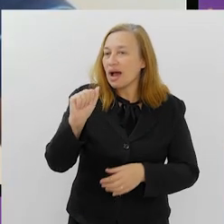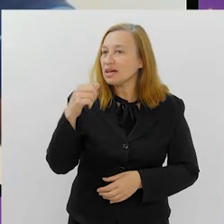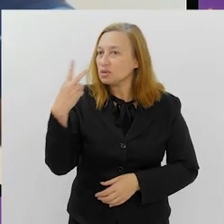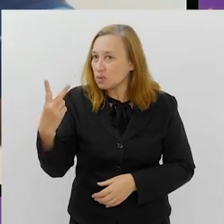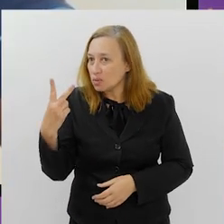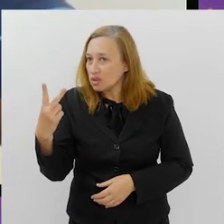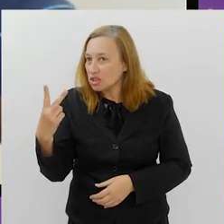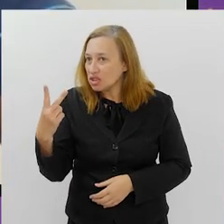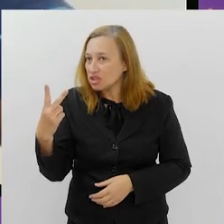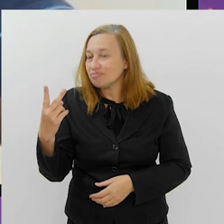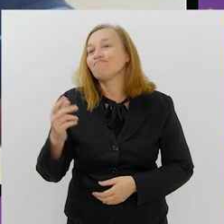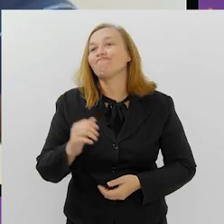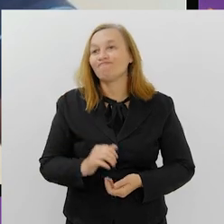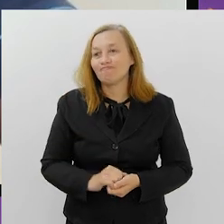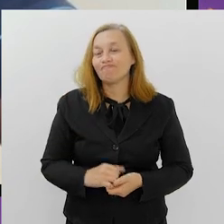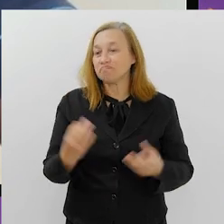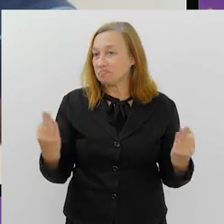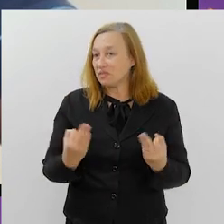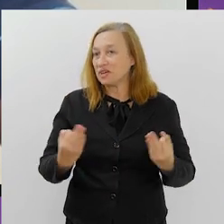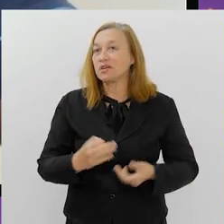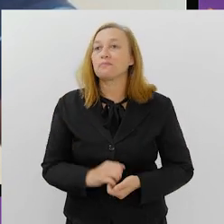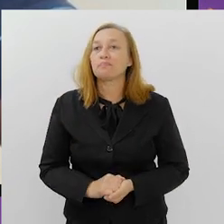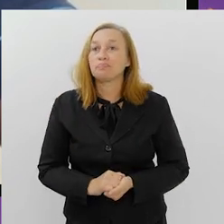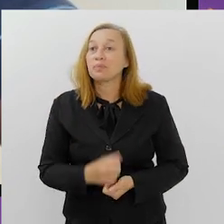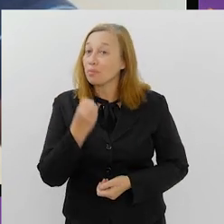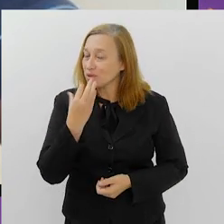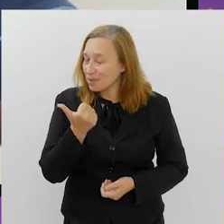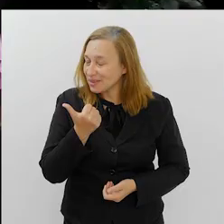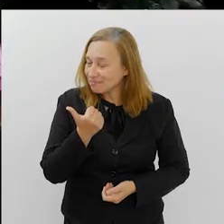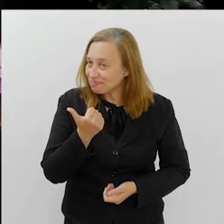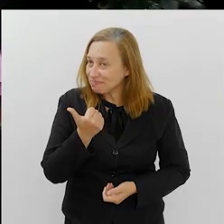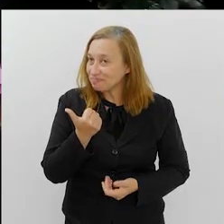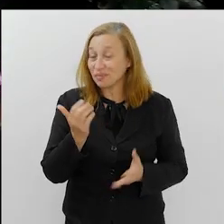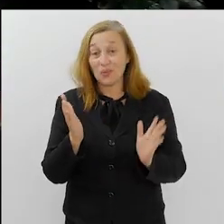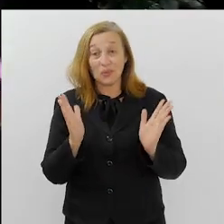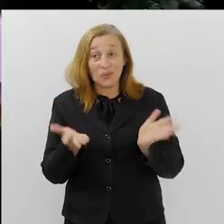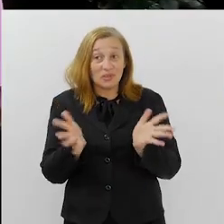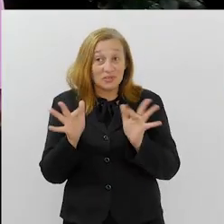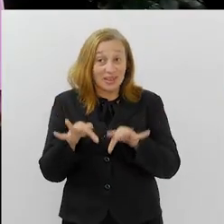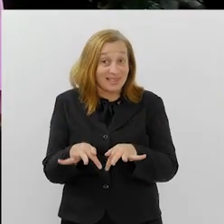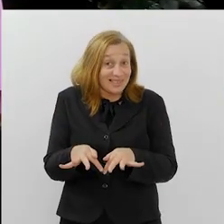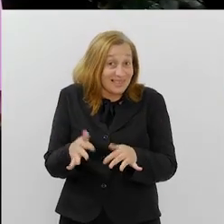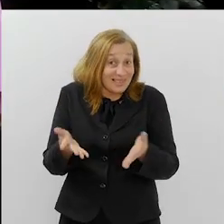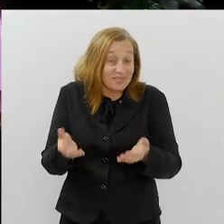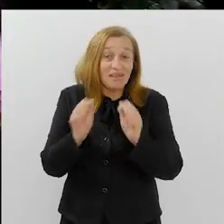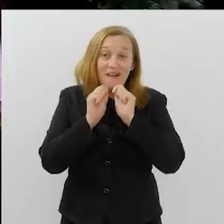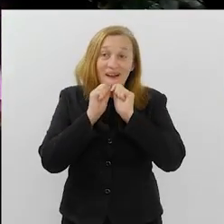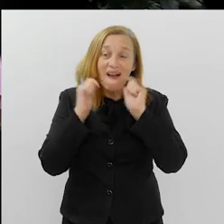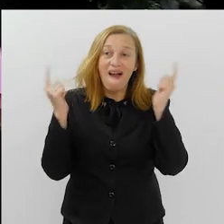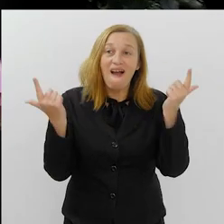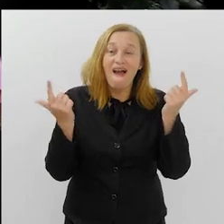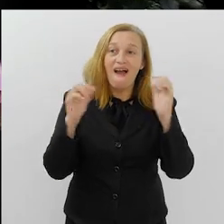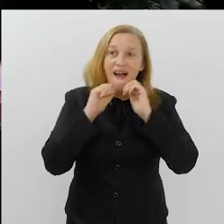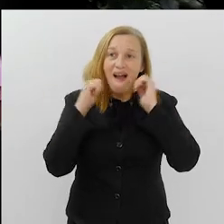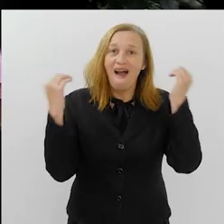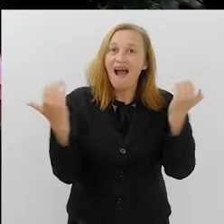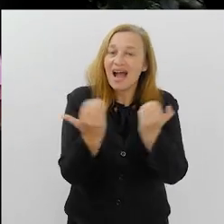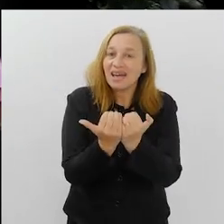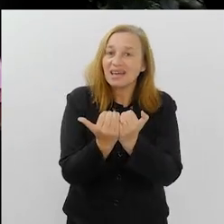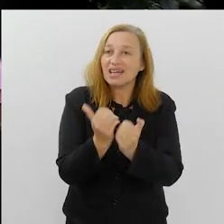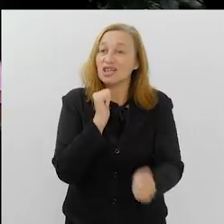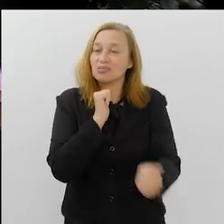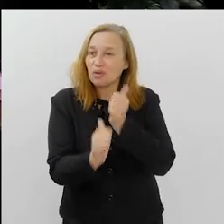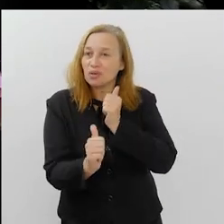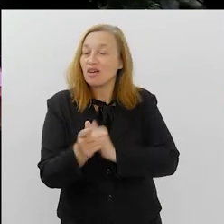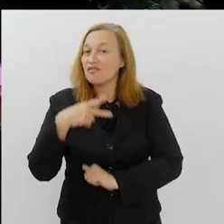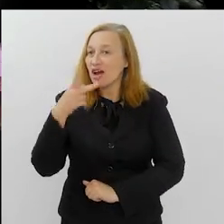não pode ver, mas arbitragem sensacional. Muito bem, então por hoje é só. Estamos encerrando o Arena Esportiva, falamos do